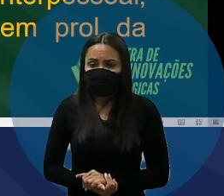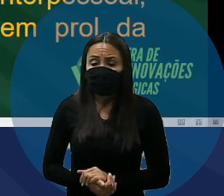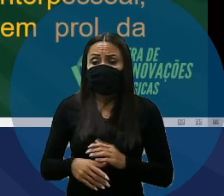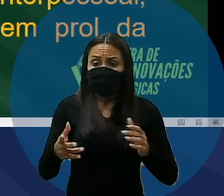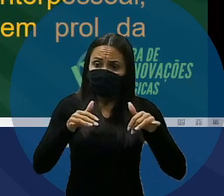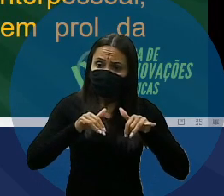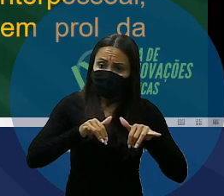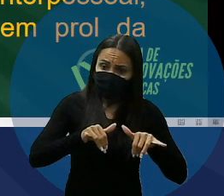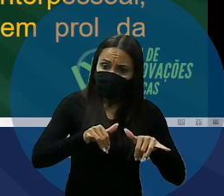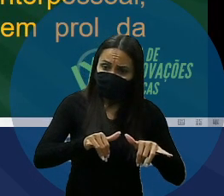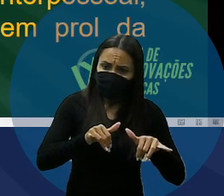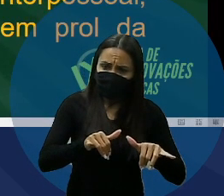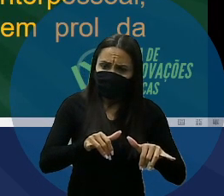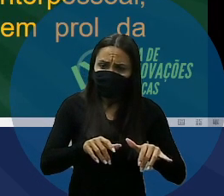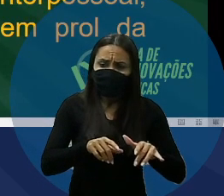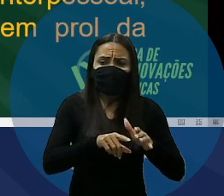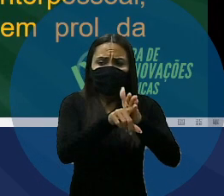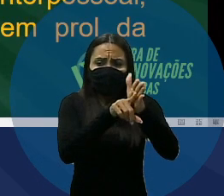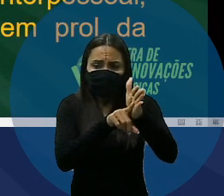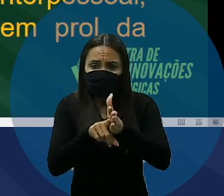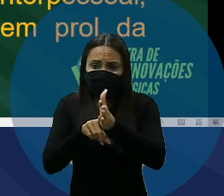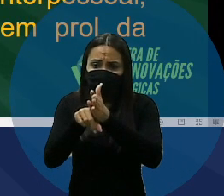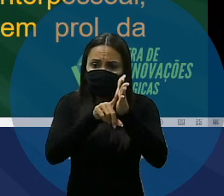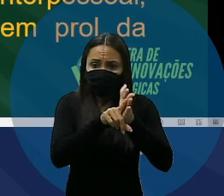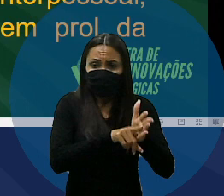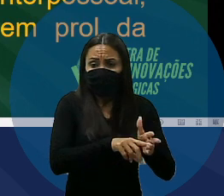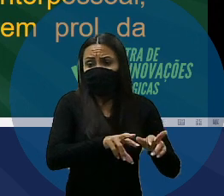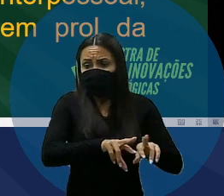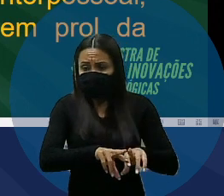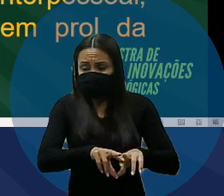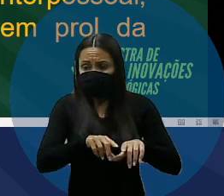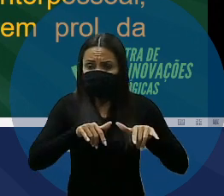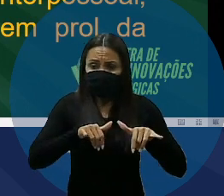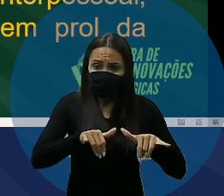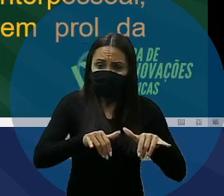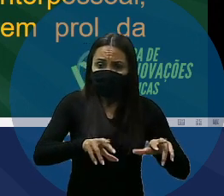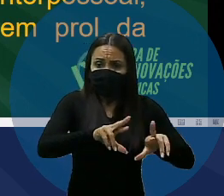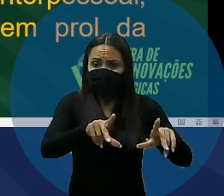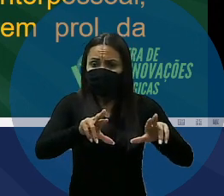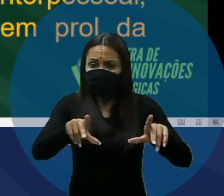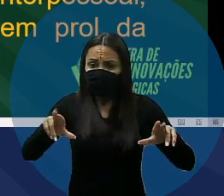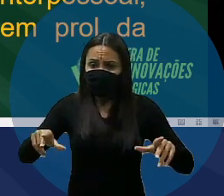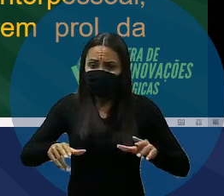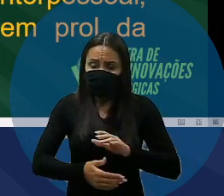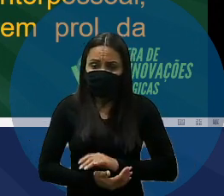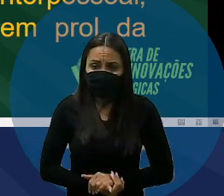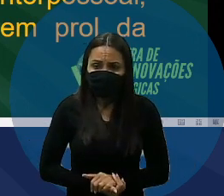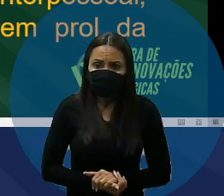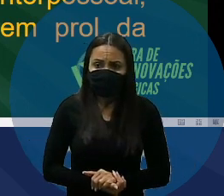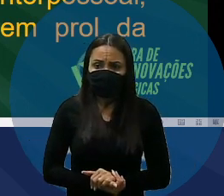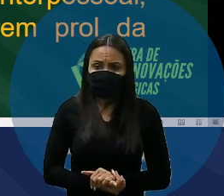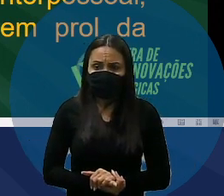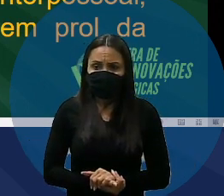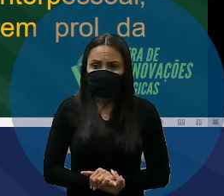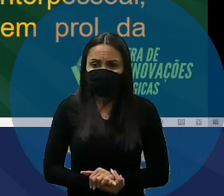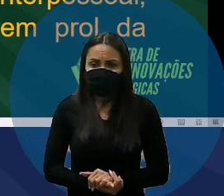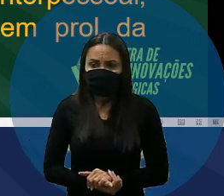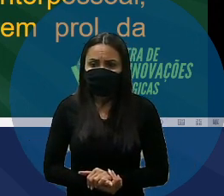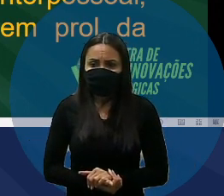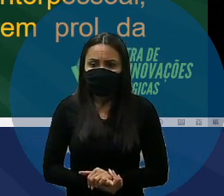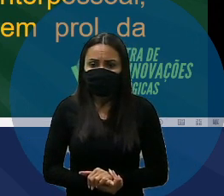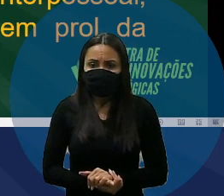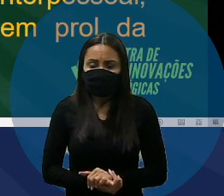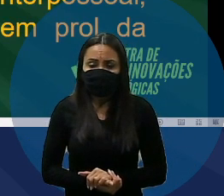2 supermercados diferentes, 10 produtos básicos, fizeram a pesquisa para comparar preço. E ao votar